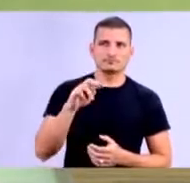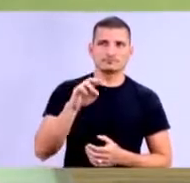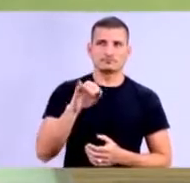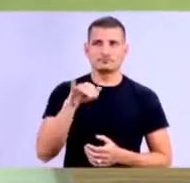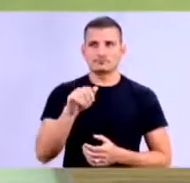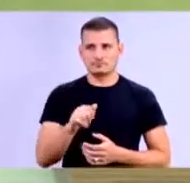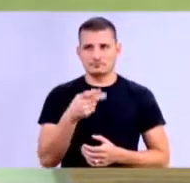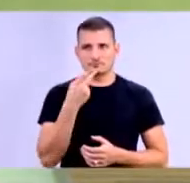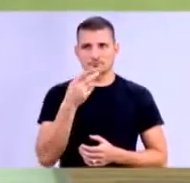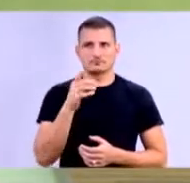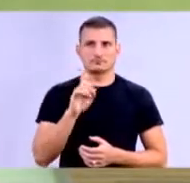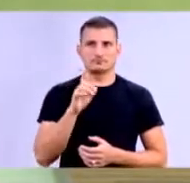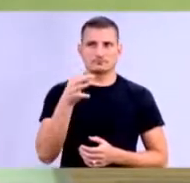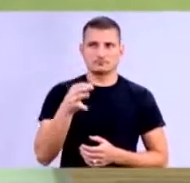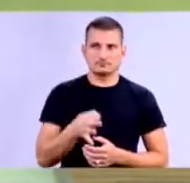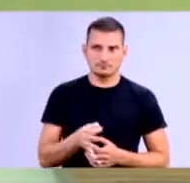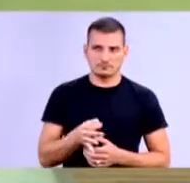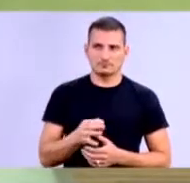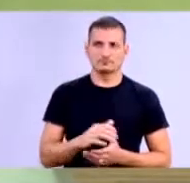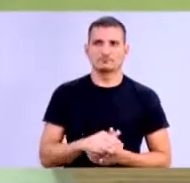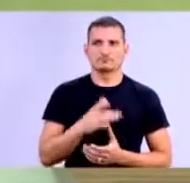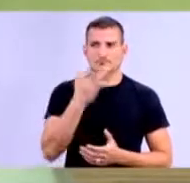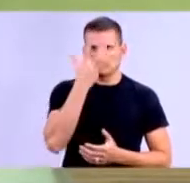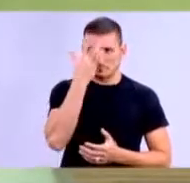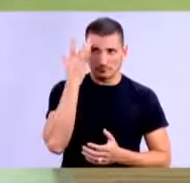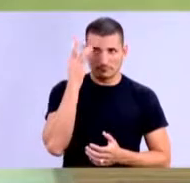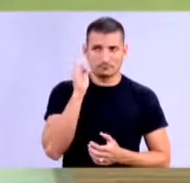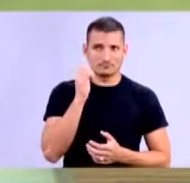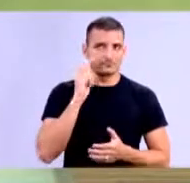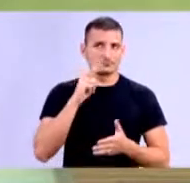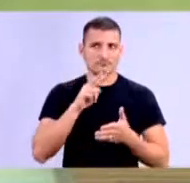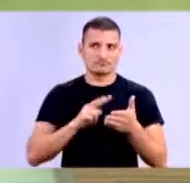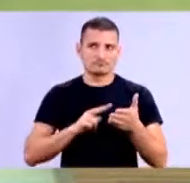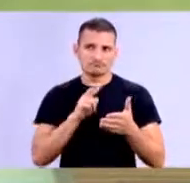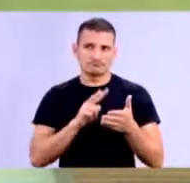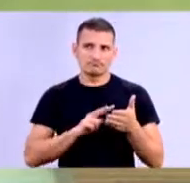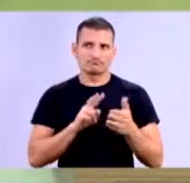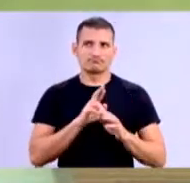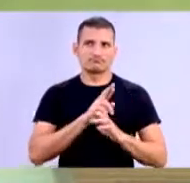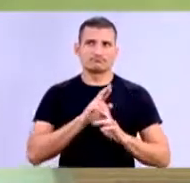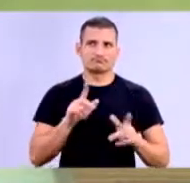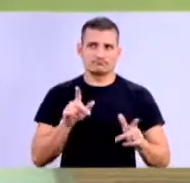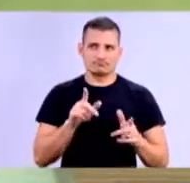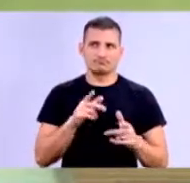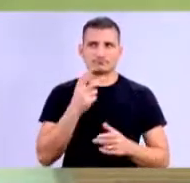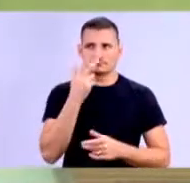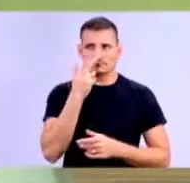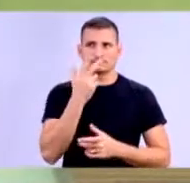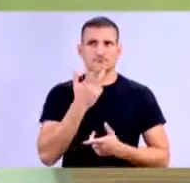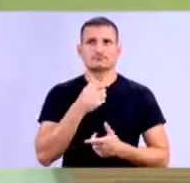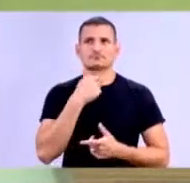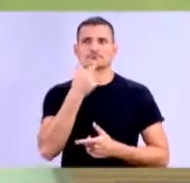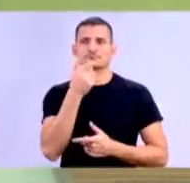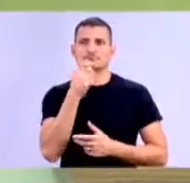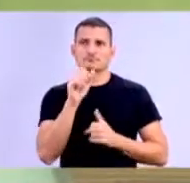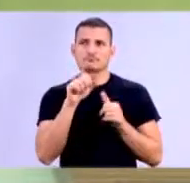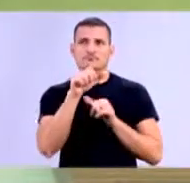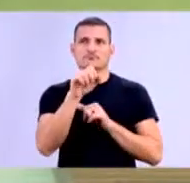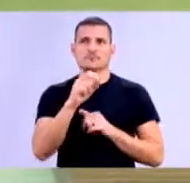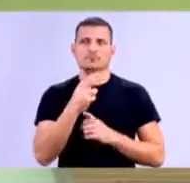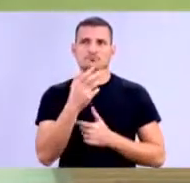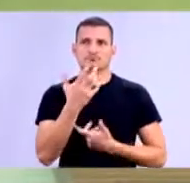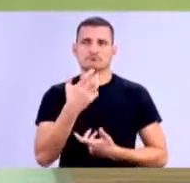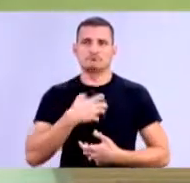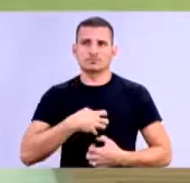correto, visto que a pessoa pode interpretar de um modo como que se estivesse alterando a voz ou então estivesse bravo, né?